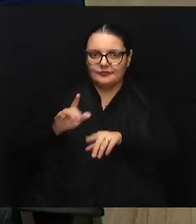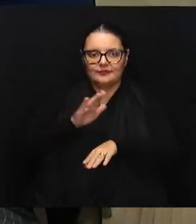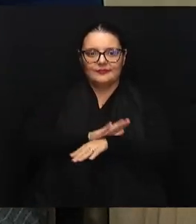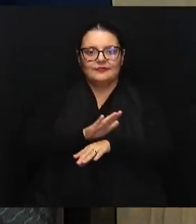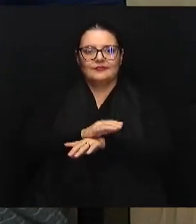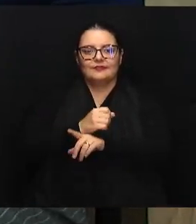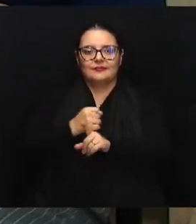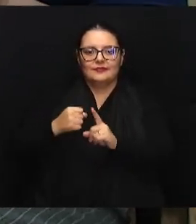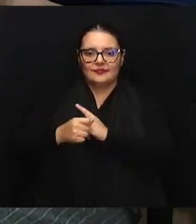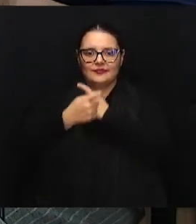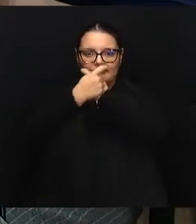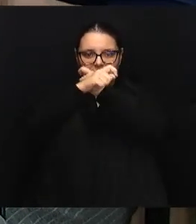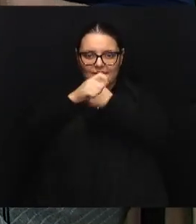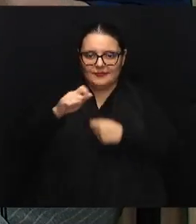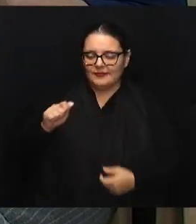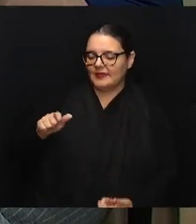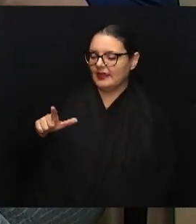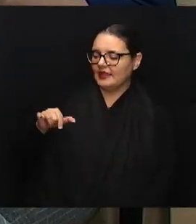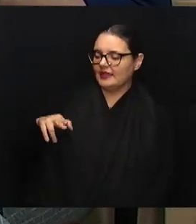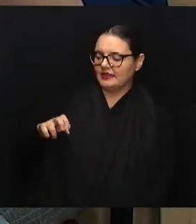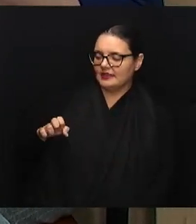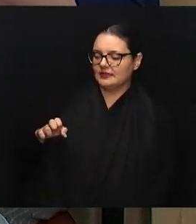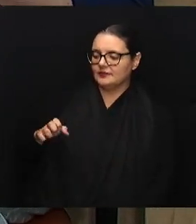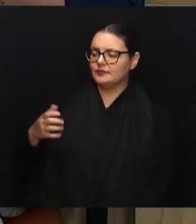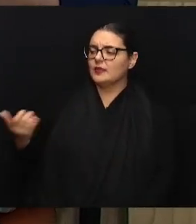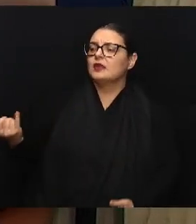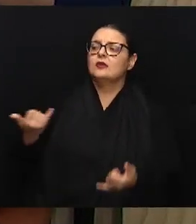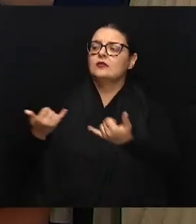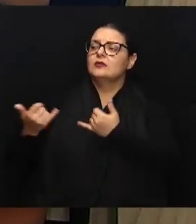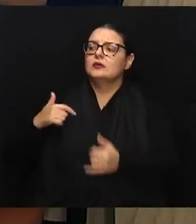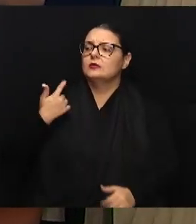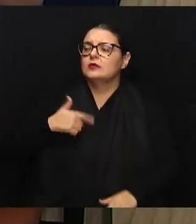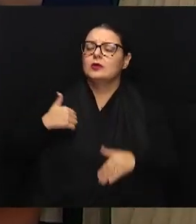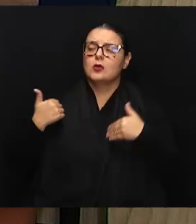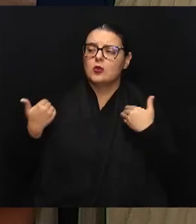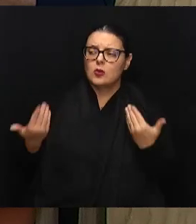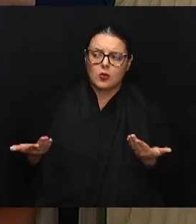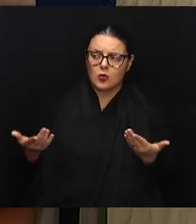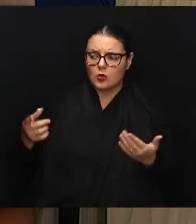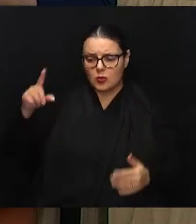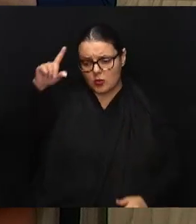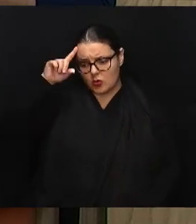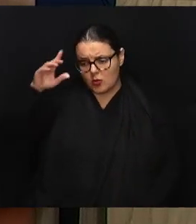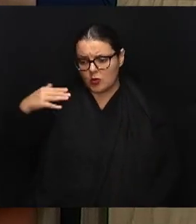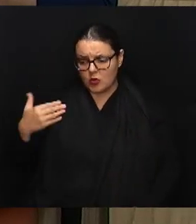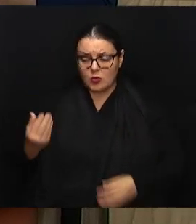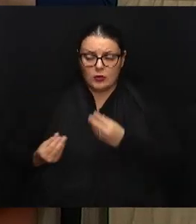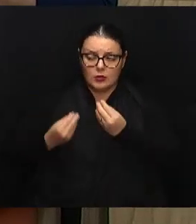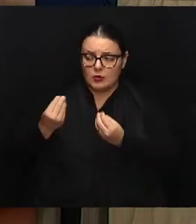assistente social da PUC, Aline Barreto. Aline, conta pra gente qual é o dia a